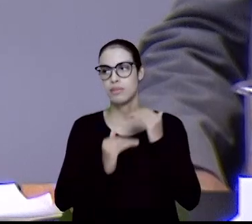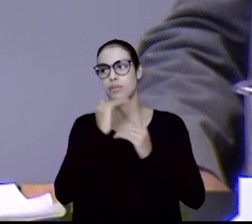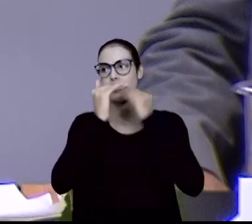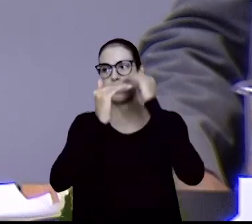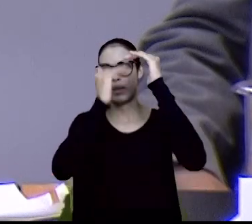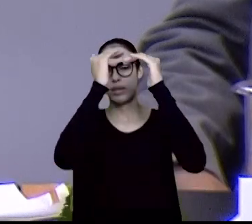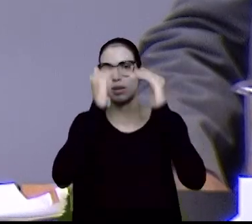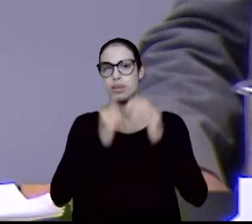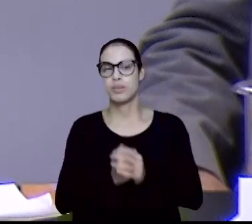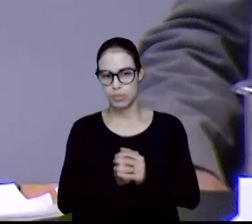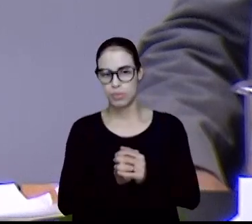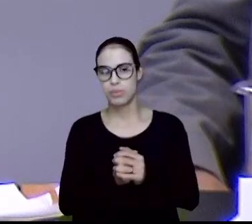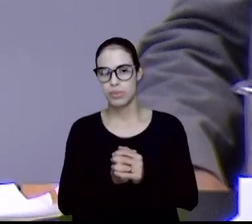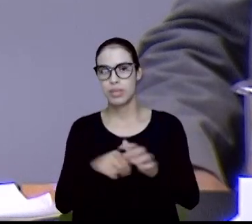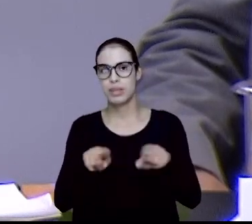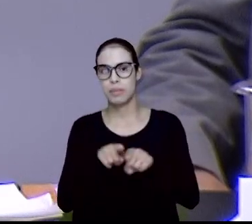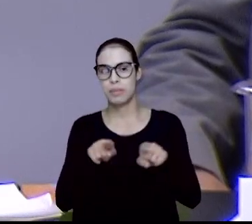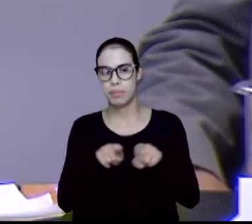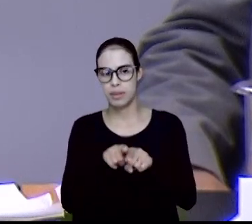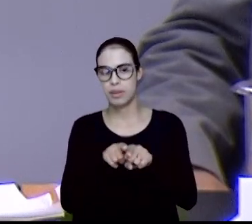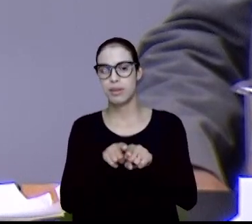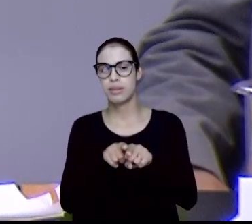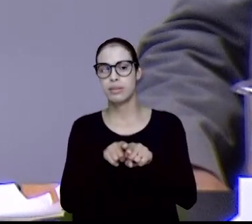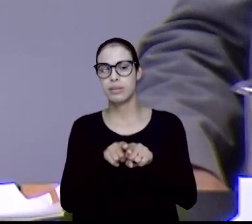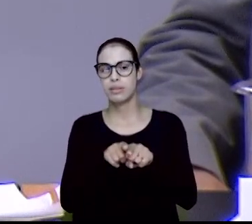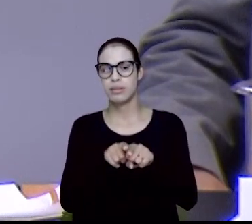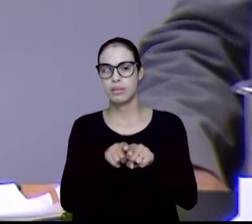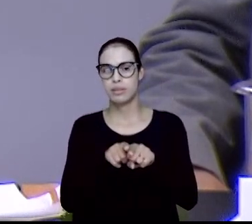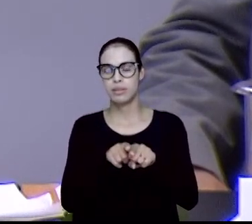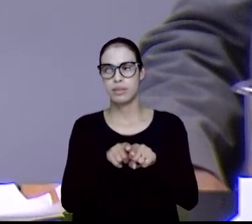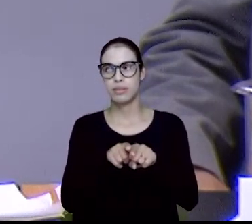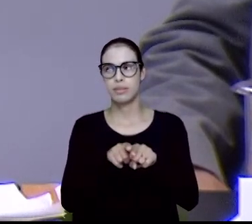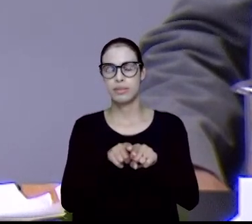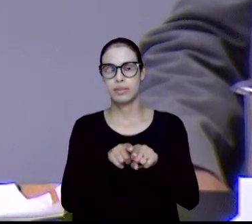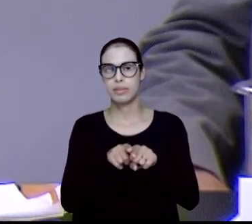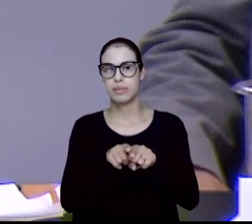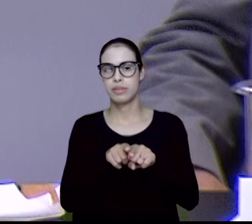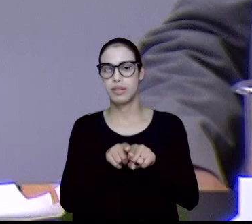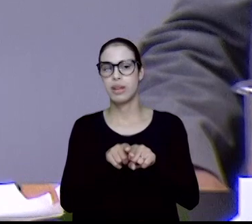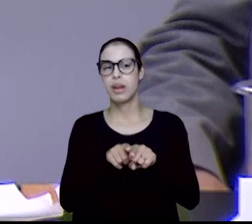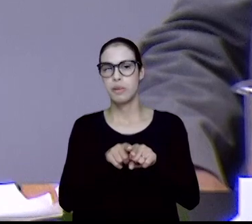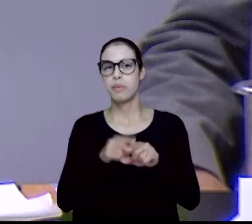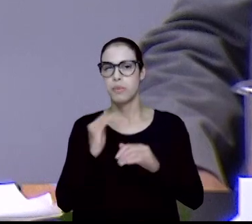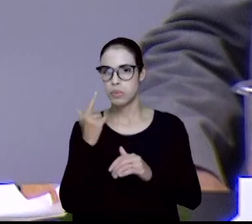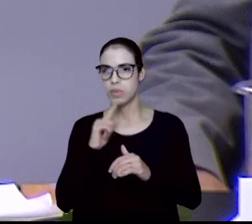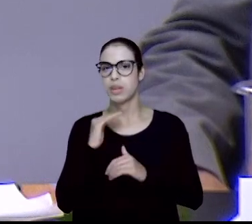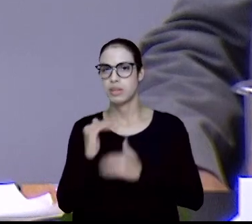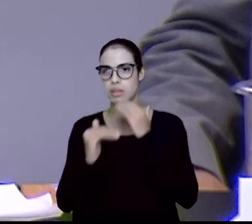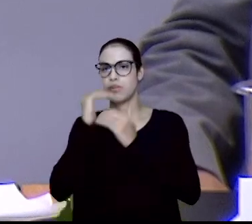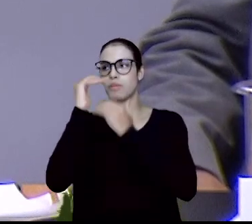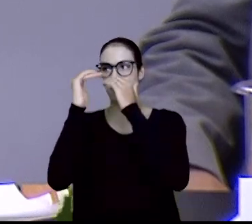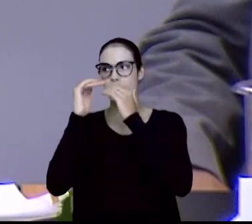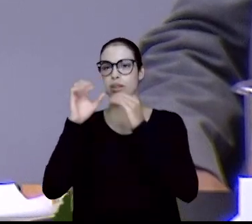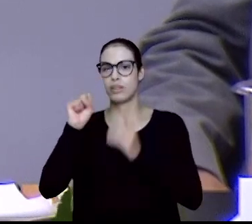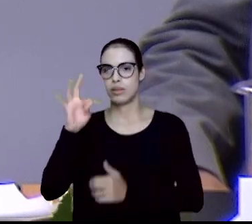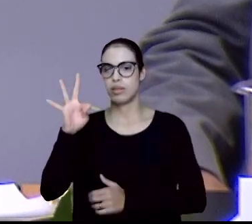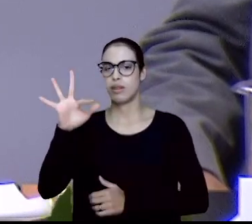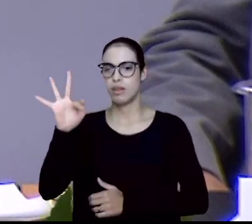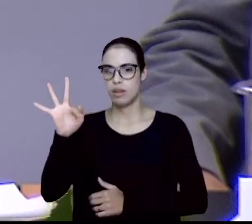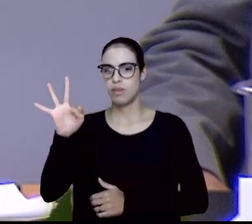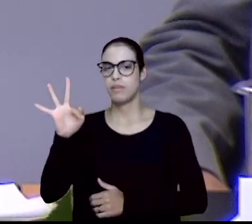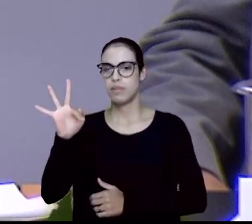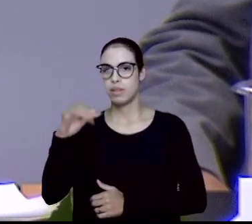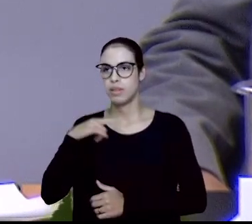terceiro, para alívio, sobretudo, dos ministros de tribunais superiores, nós estamos desenvolvendo no Supremo um sistema